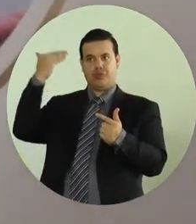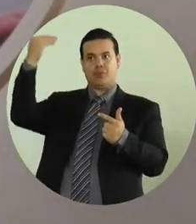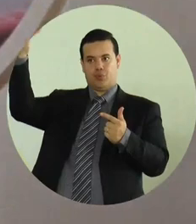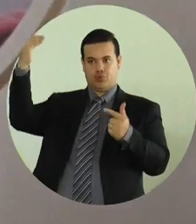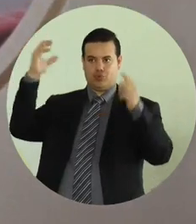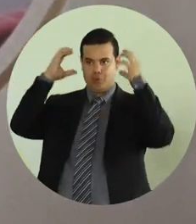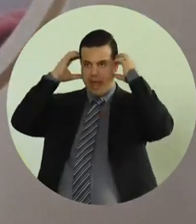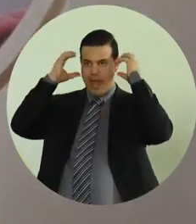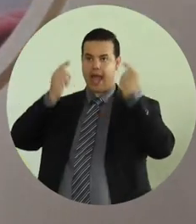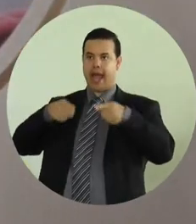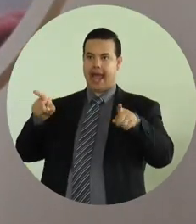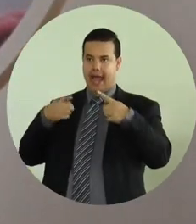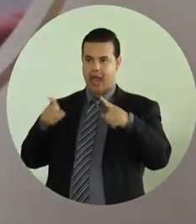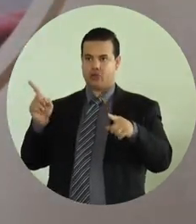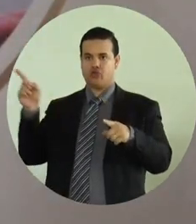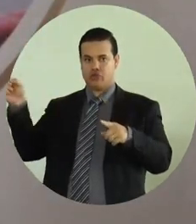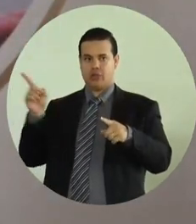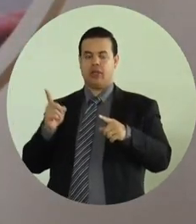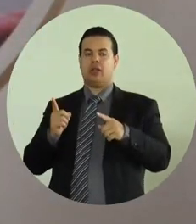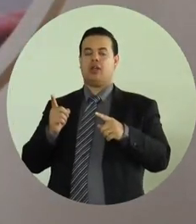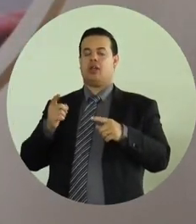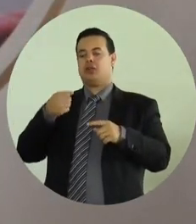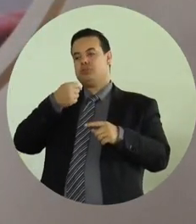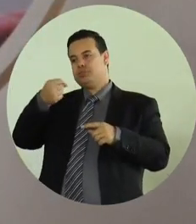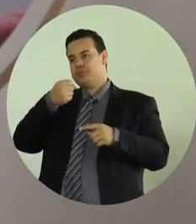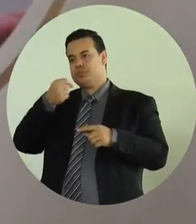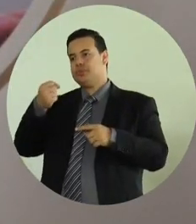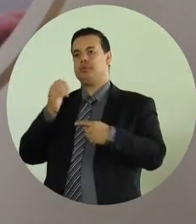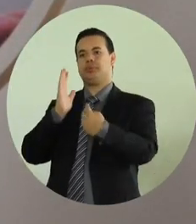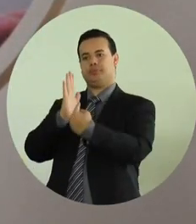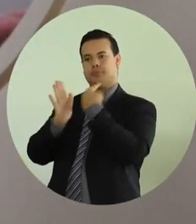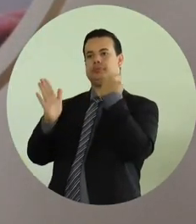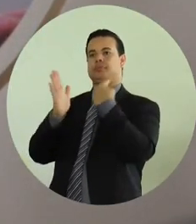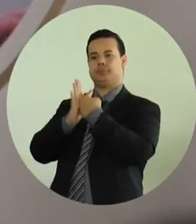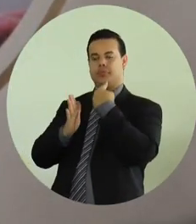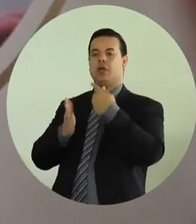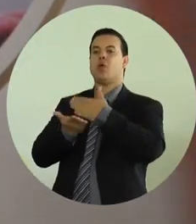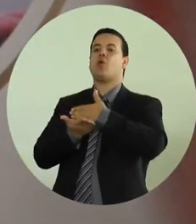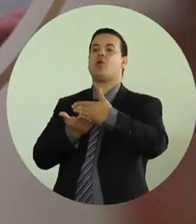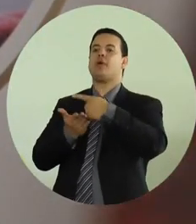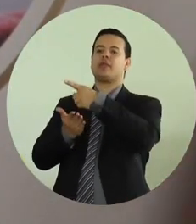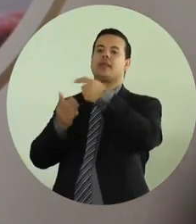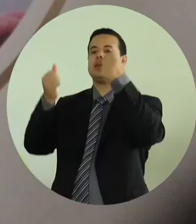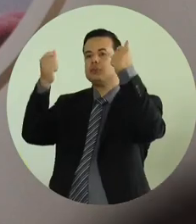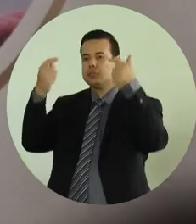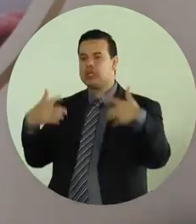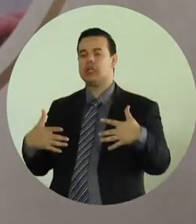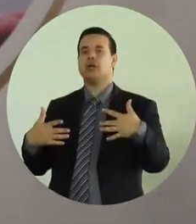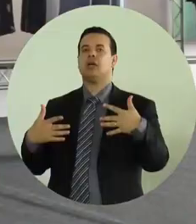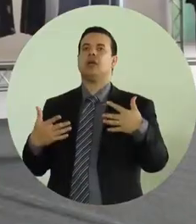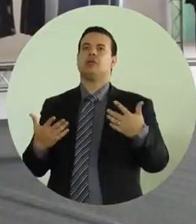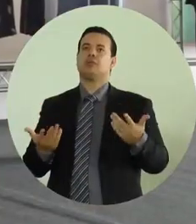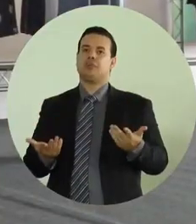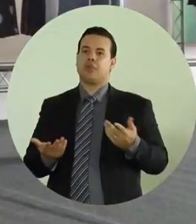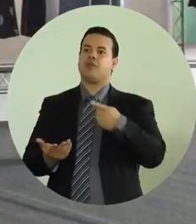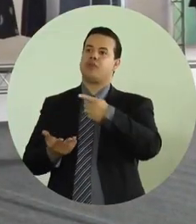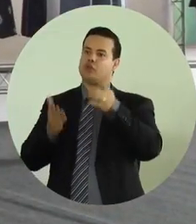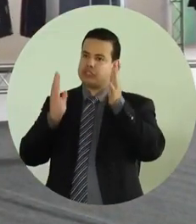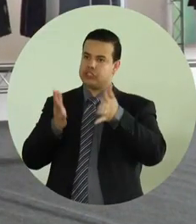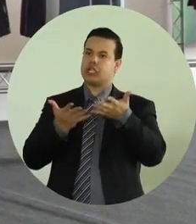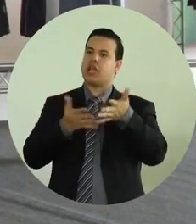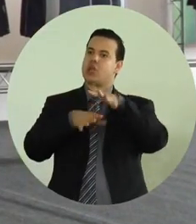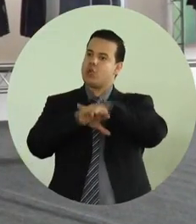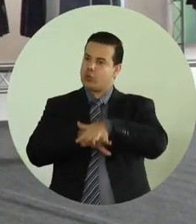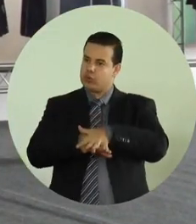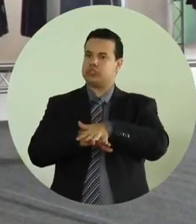rádio, um programa de jornal deles, e a jornalista começa a entrevista, né, falando: Andrea, você já incluiu mais de